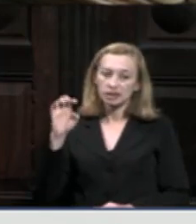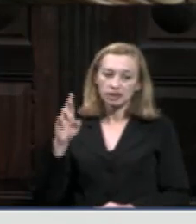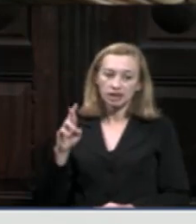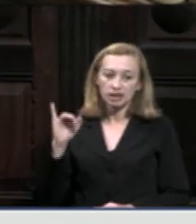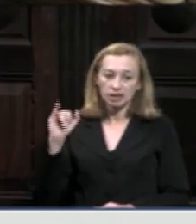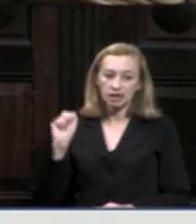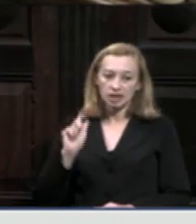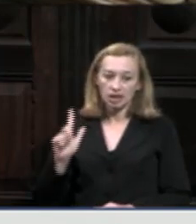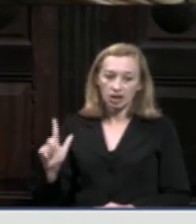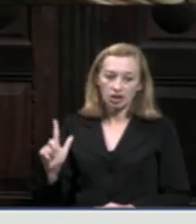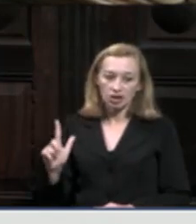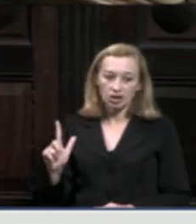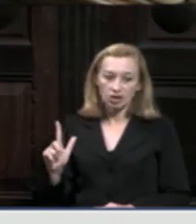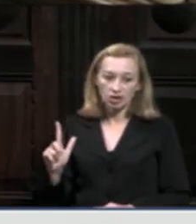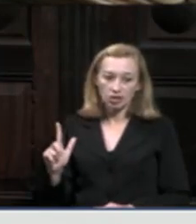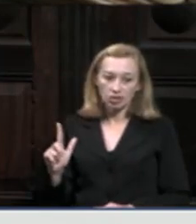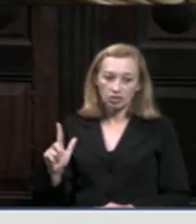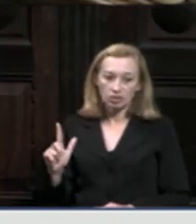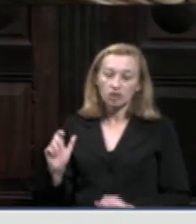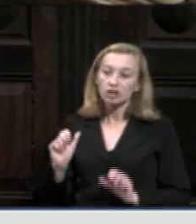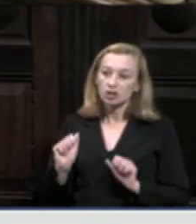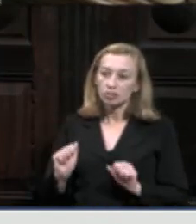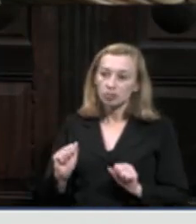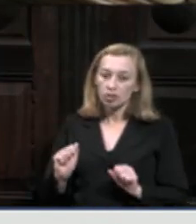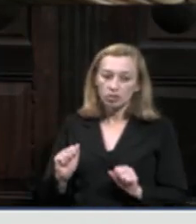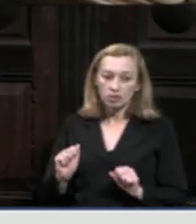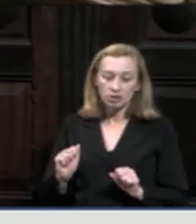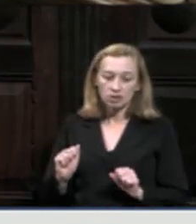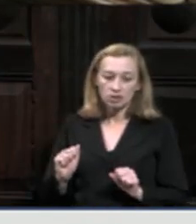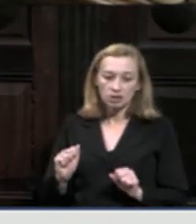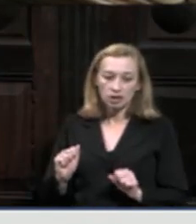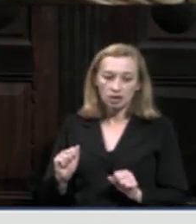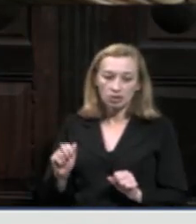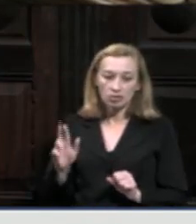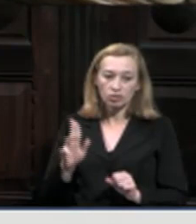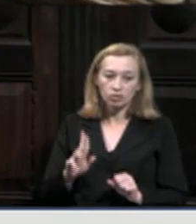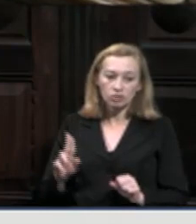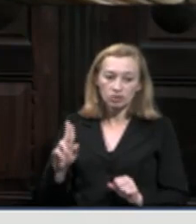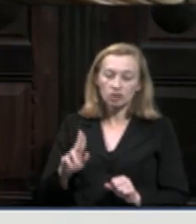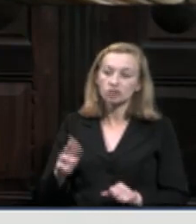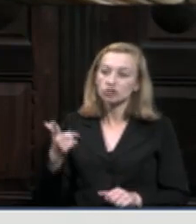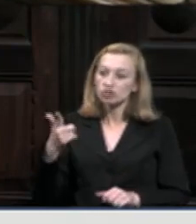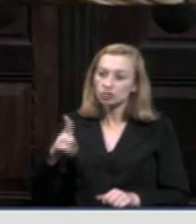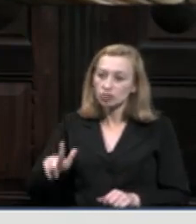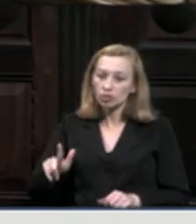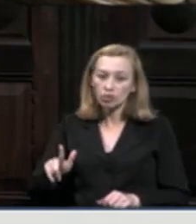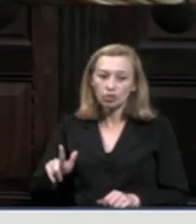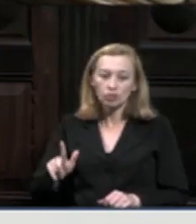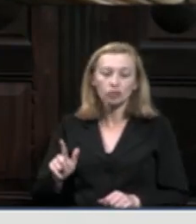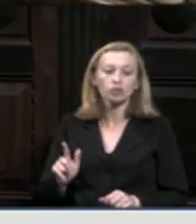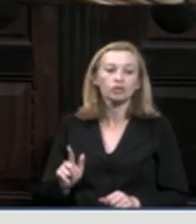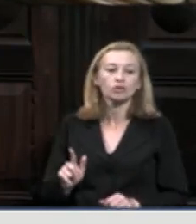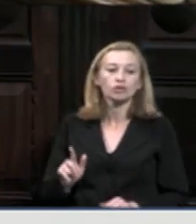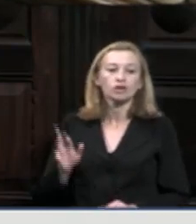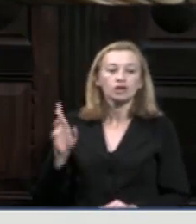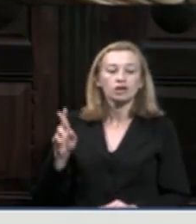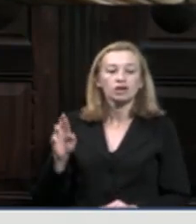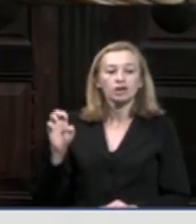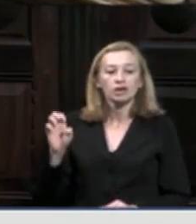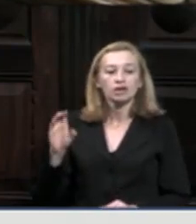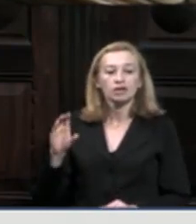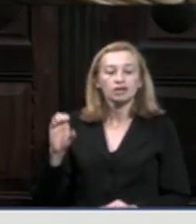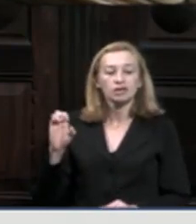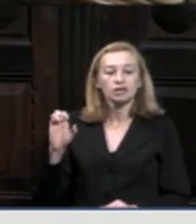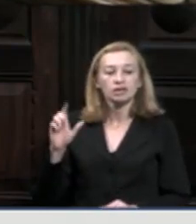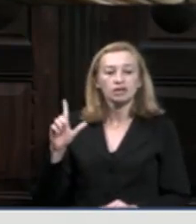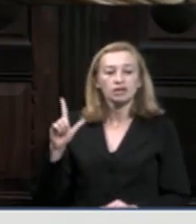de pavimentação ou similares é sempre um bom indicador. Não vejo nada que